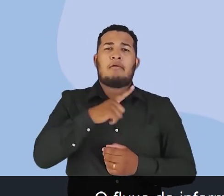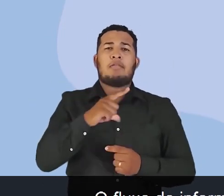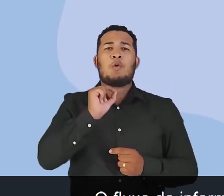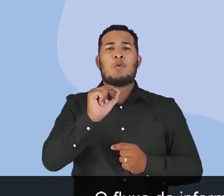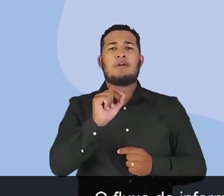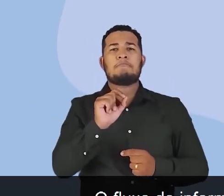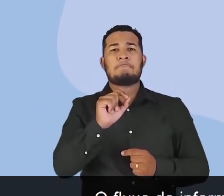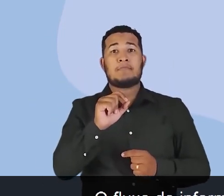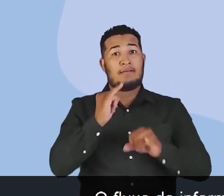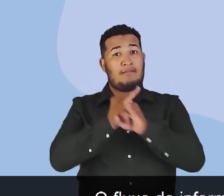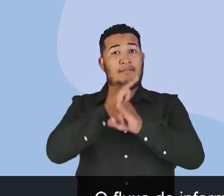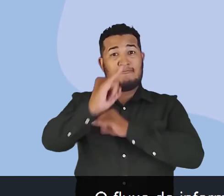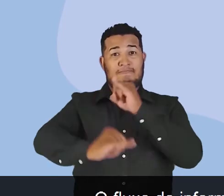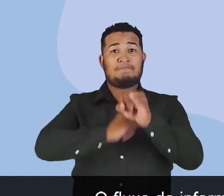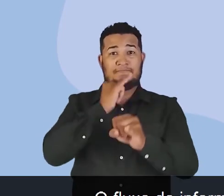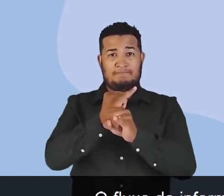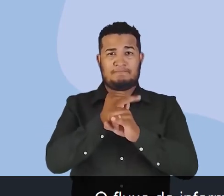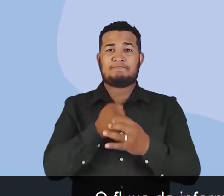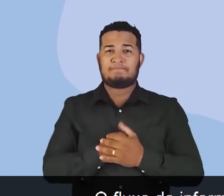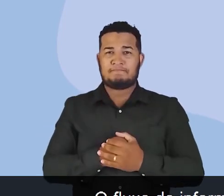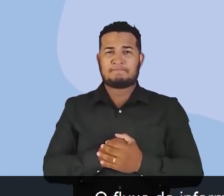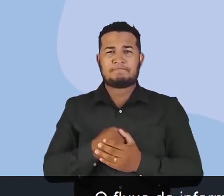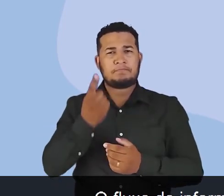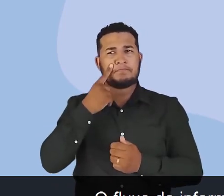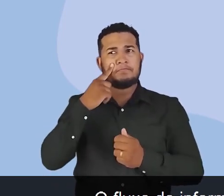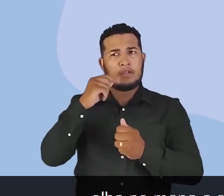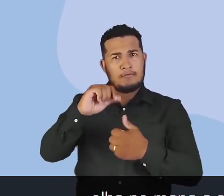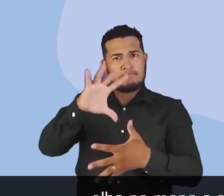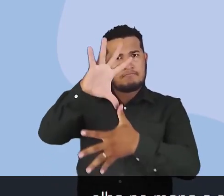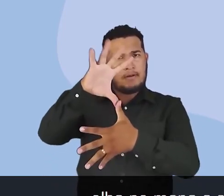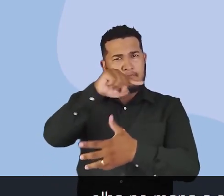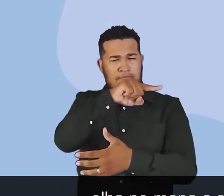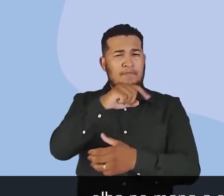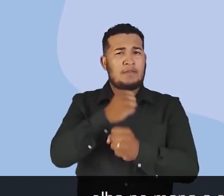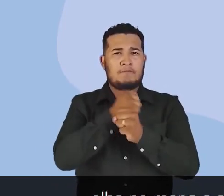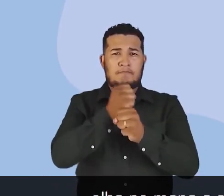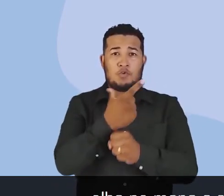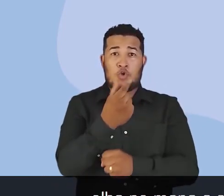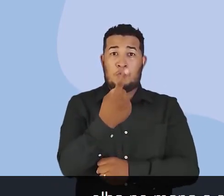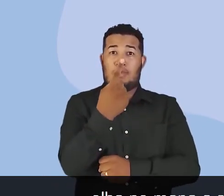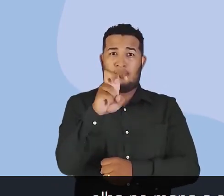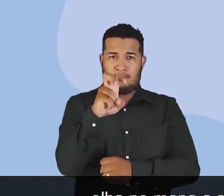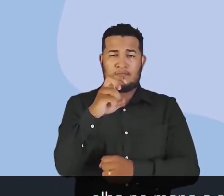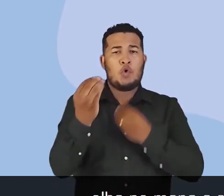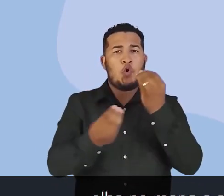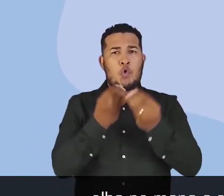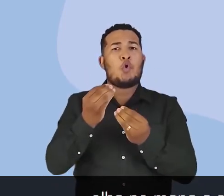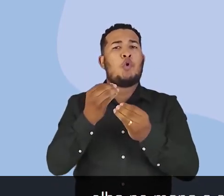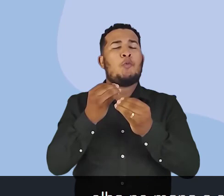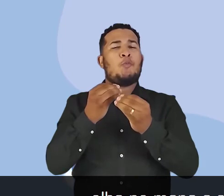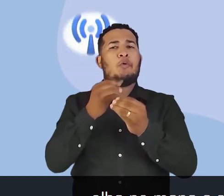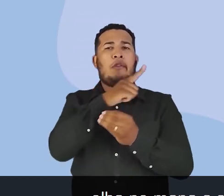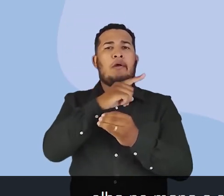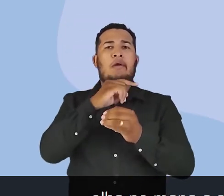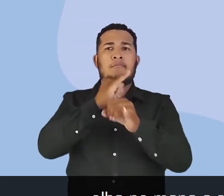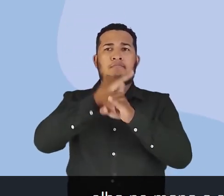como exemplo a rede de internet. Olha no mapa a seguir, 2015, como